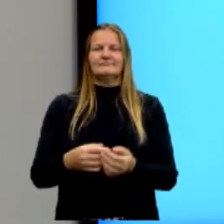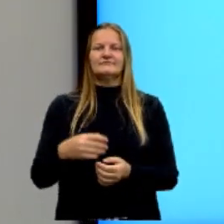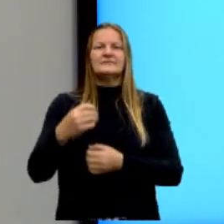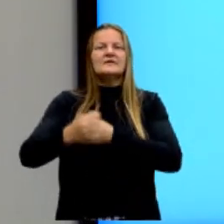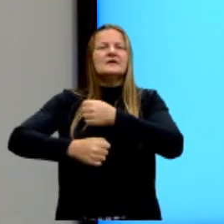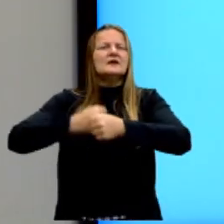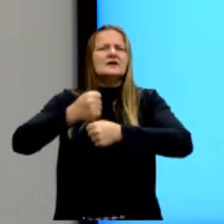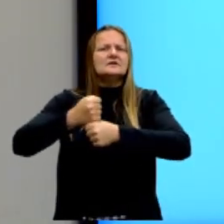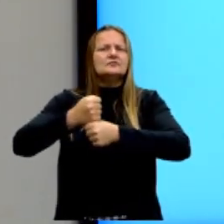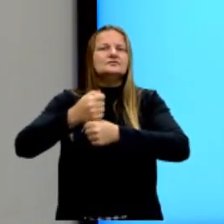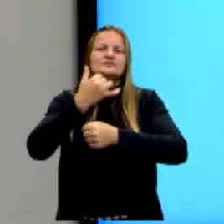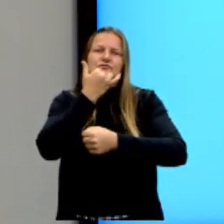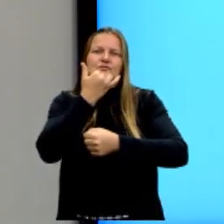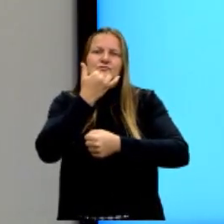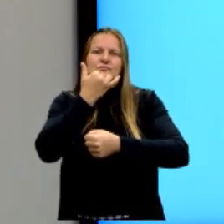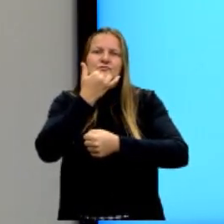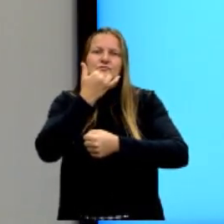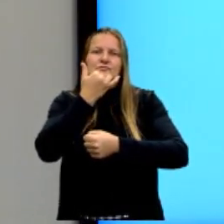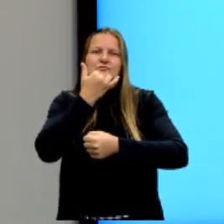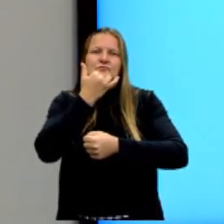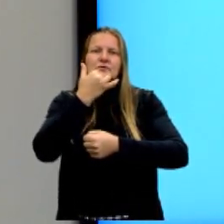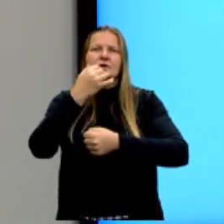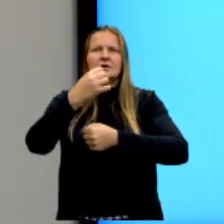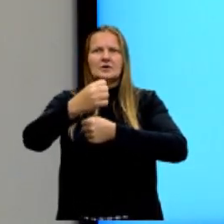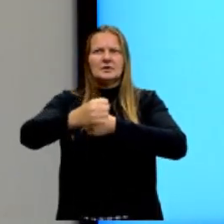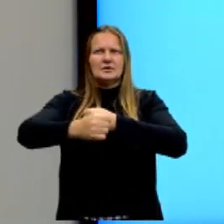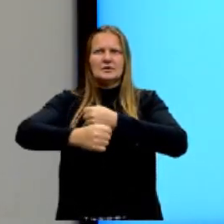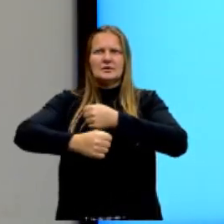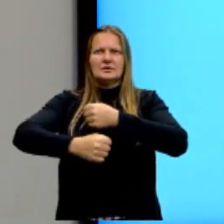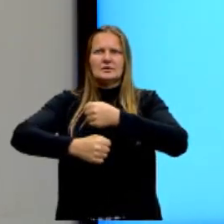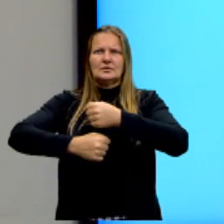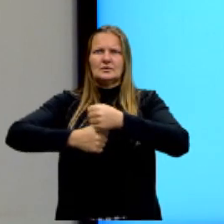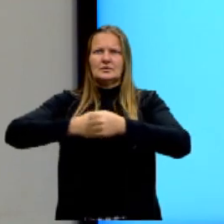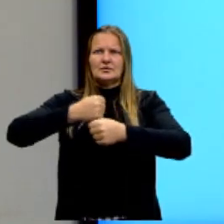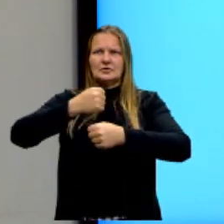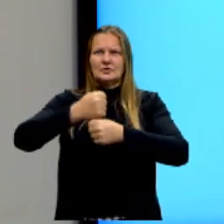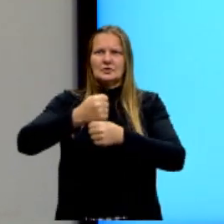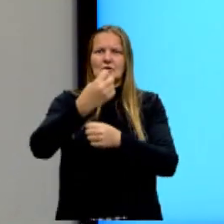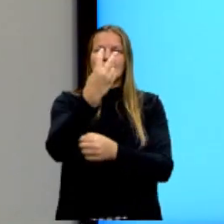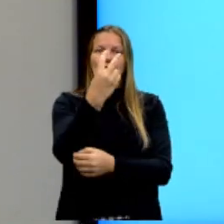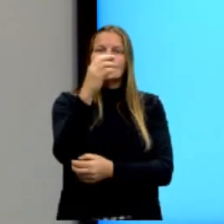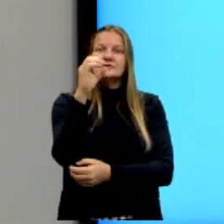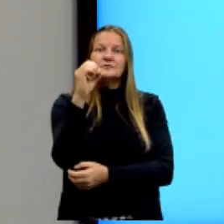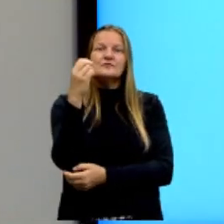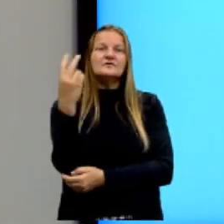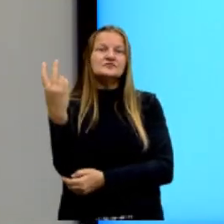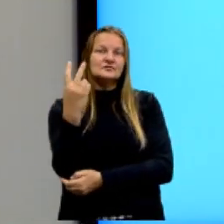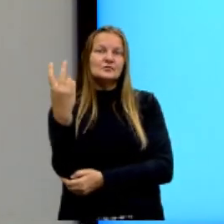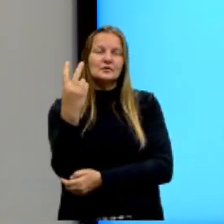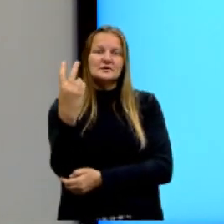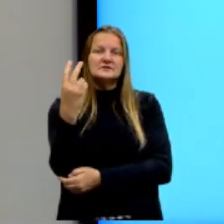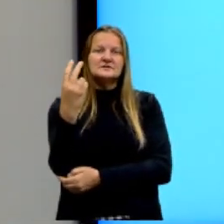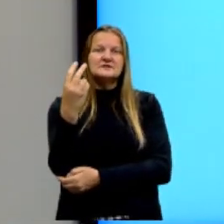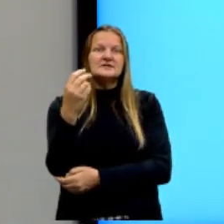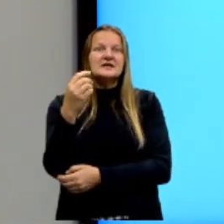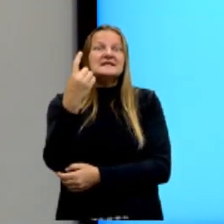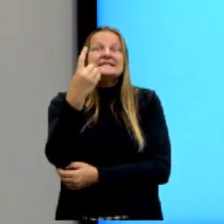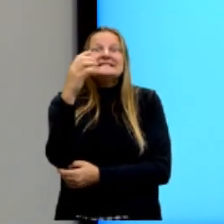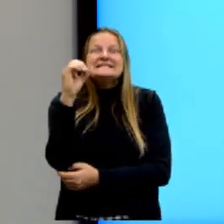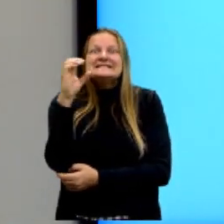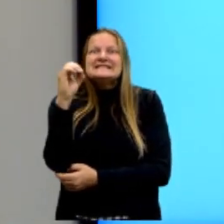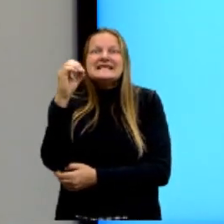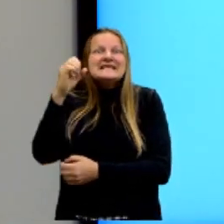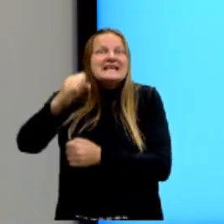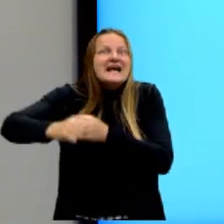mil 2022 é o Centenário do movimento da semana da arte moderna